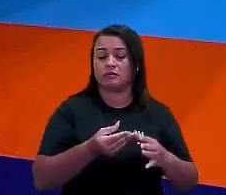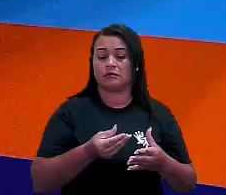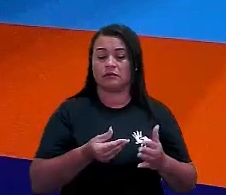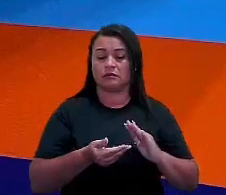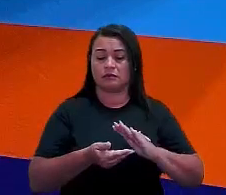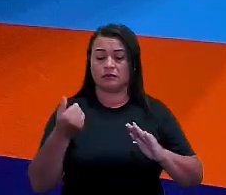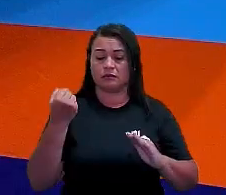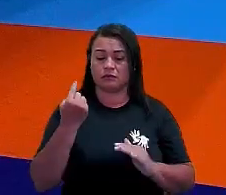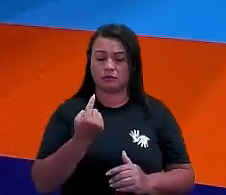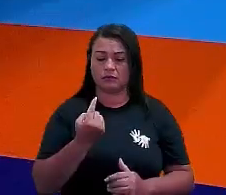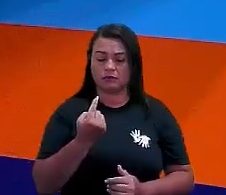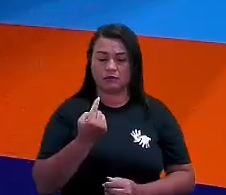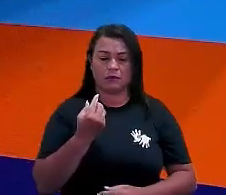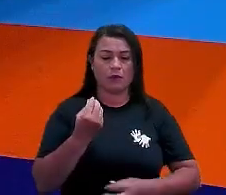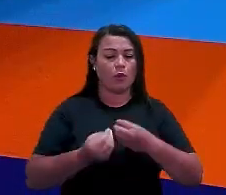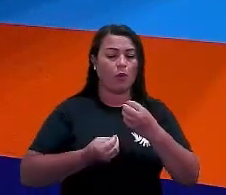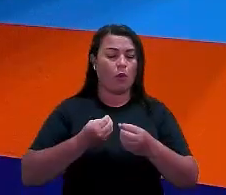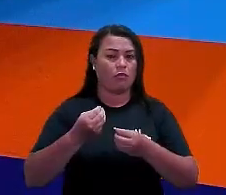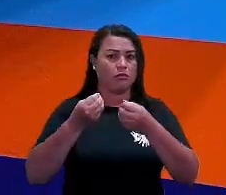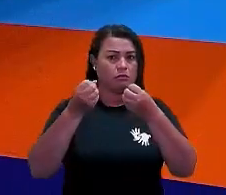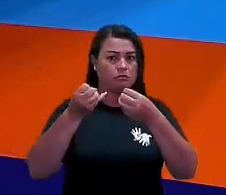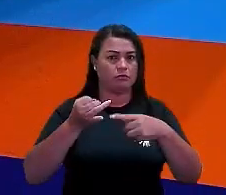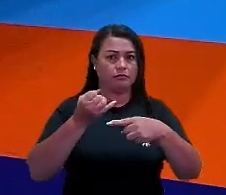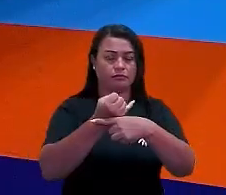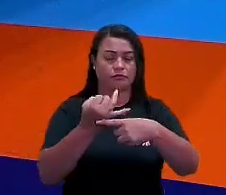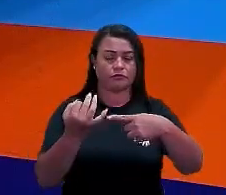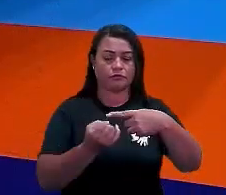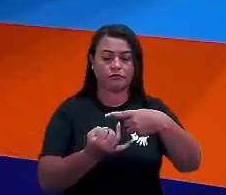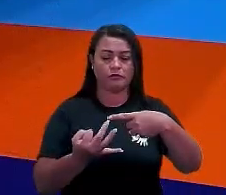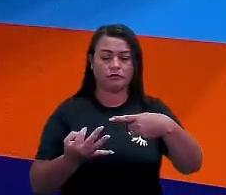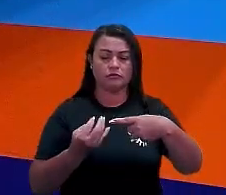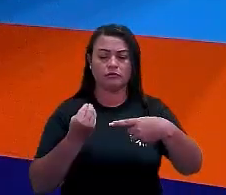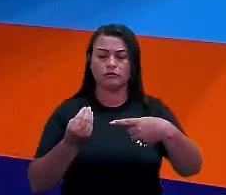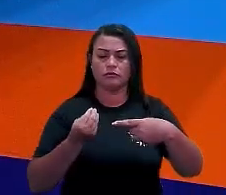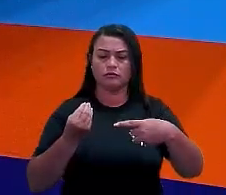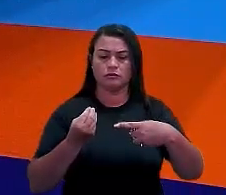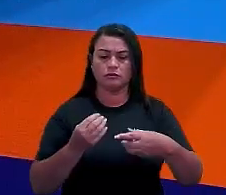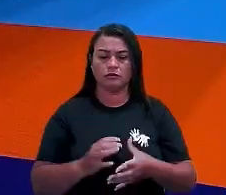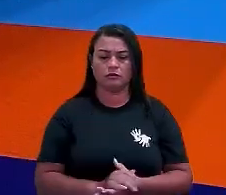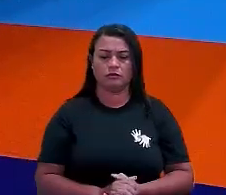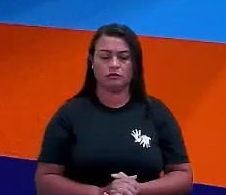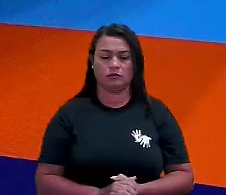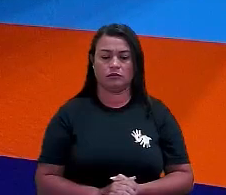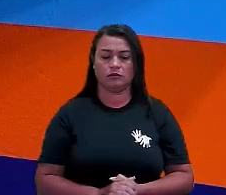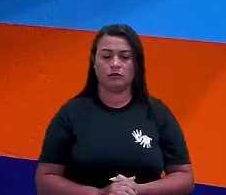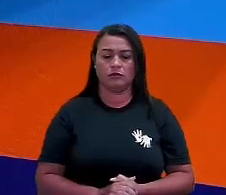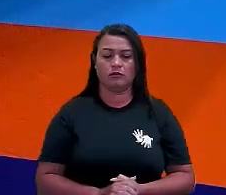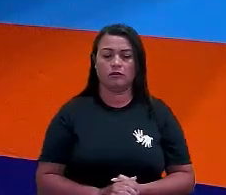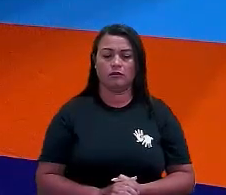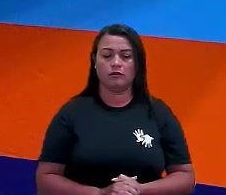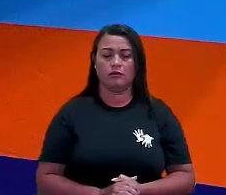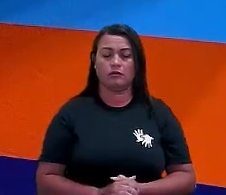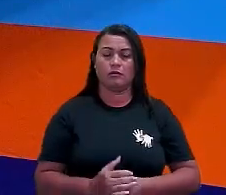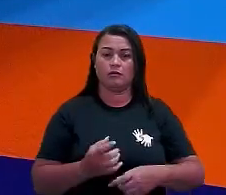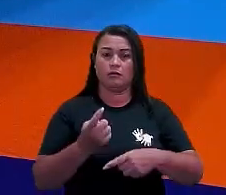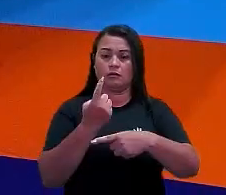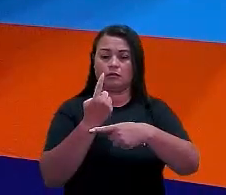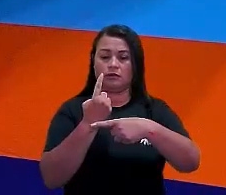tá? Como é que a gente faz essa fração, tá? Como é que a gente pode fazer isso? Eu vou fazer